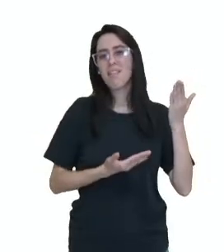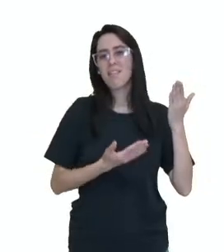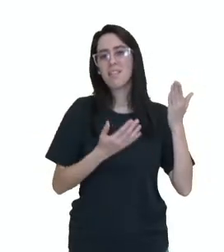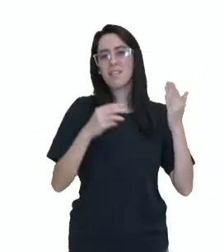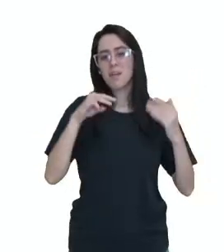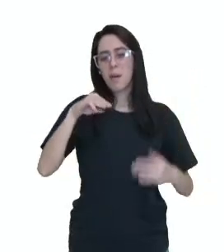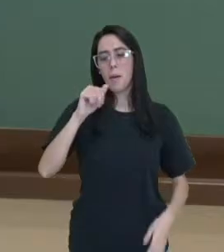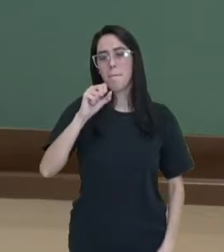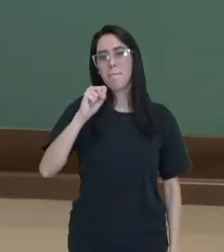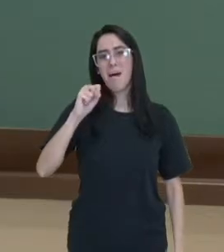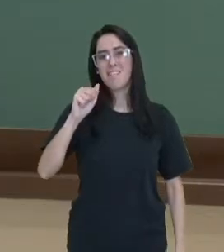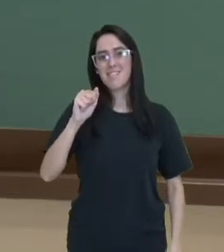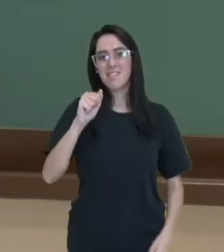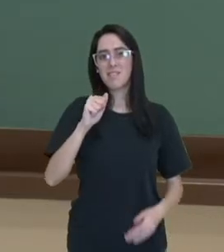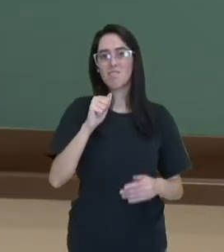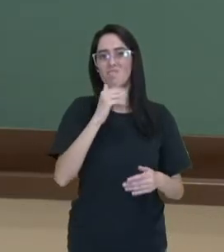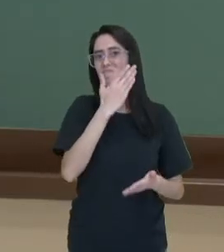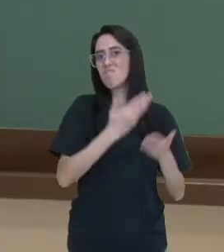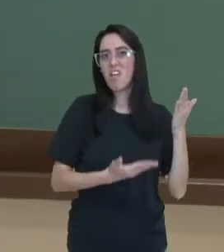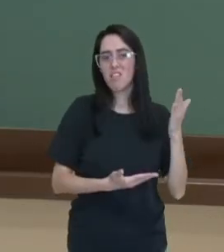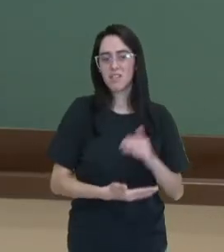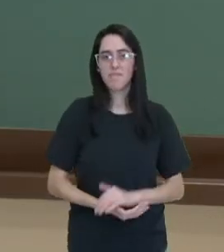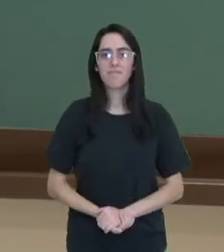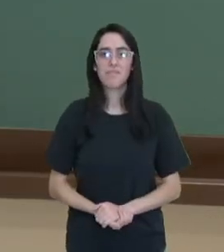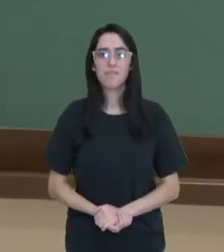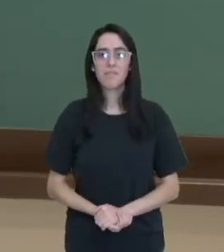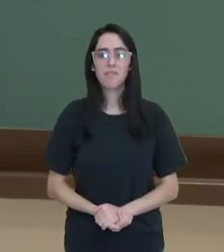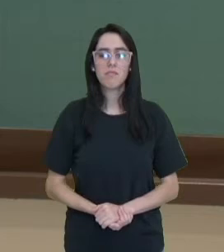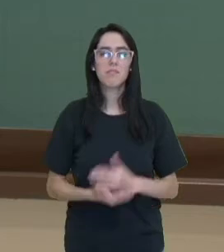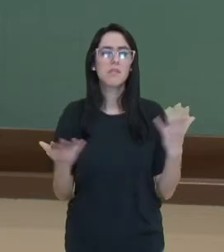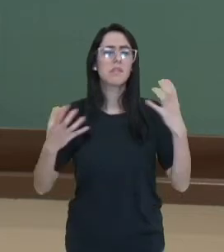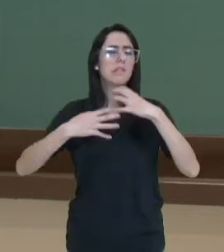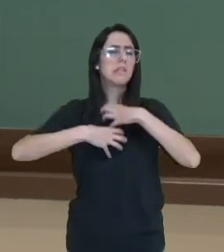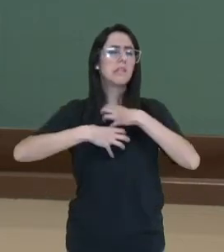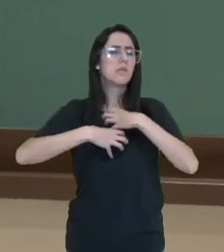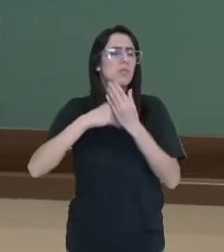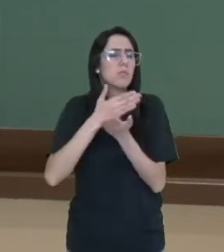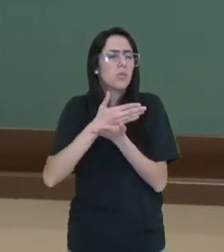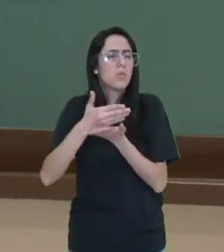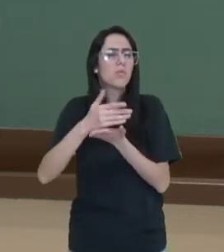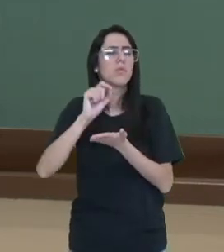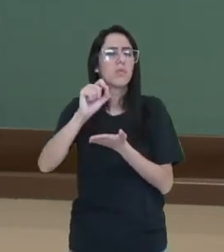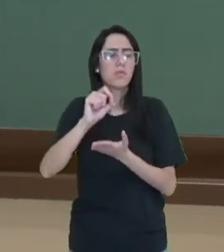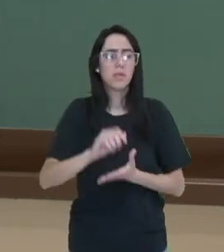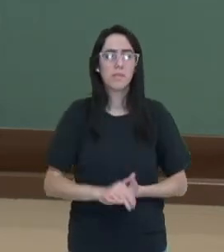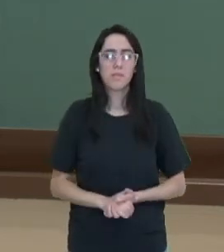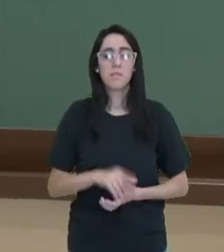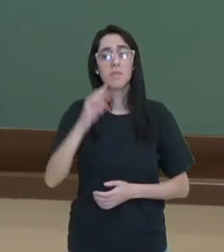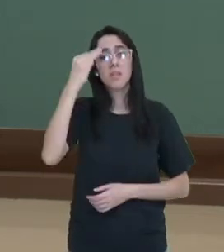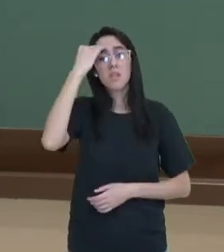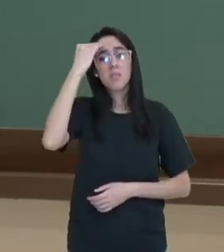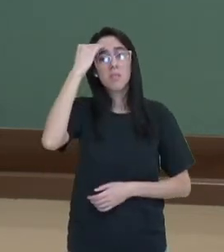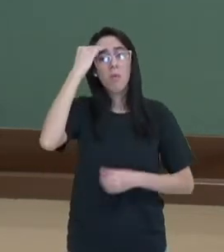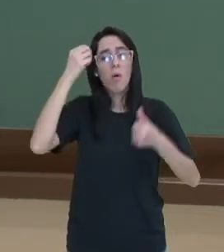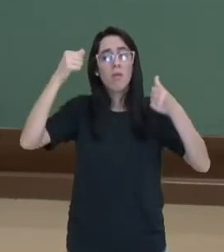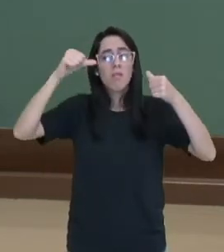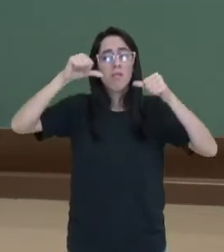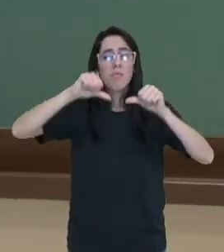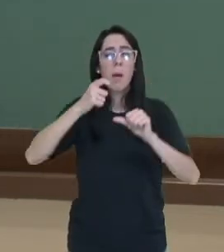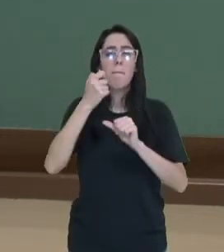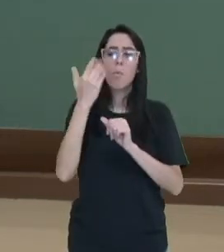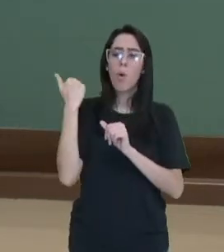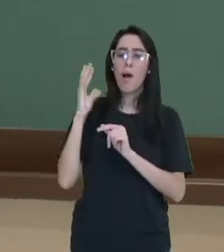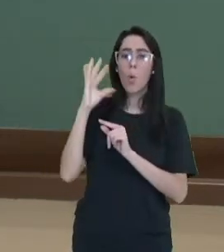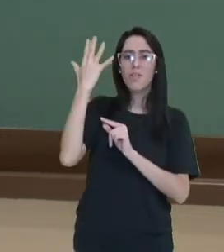dessa massa desse cérebro. Então, qual é o sintoma inicial? É a perda progressiva da memória recente. Então,